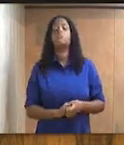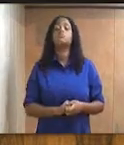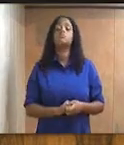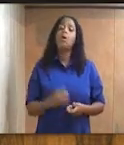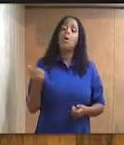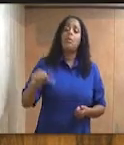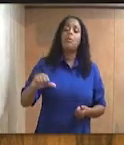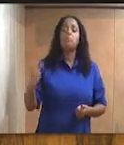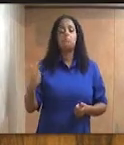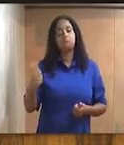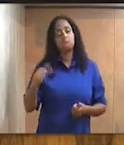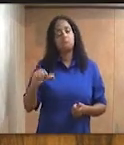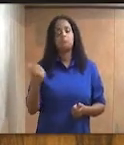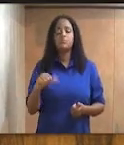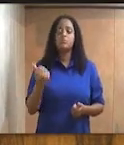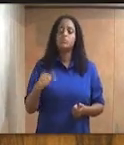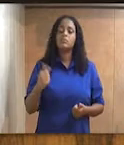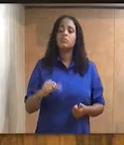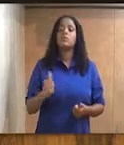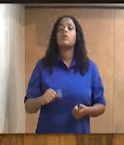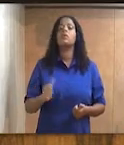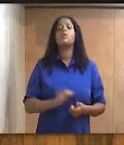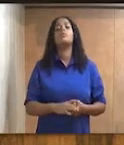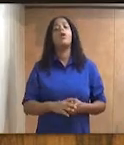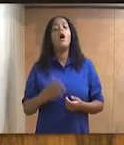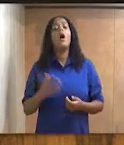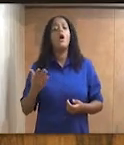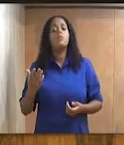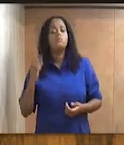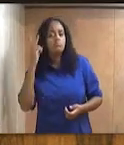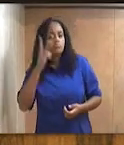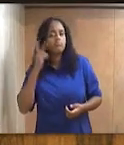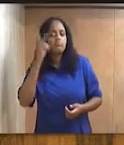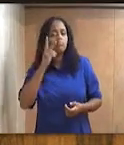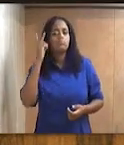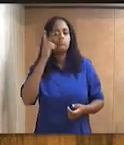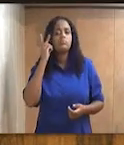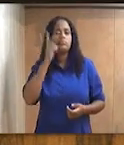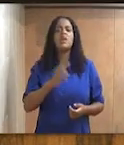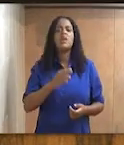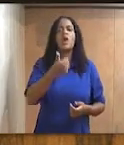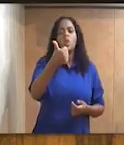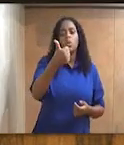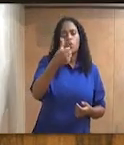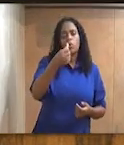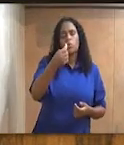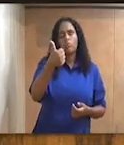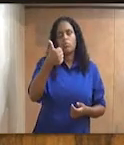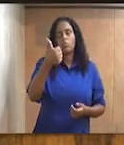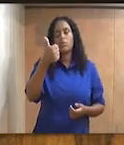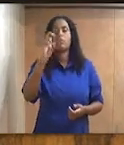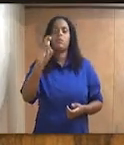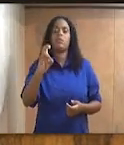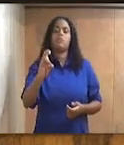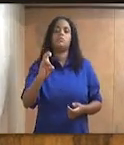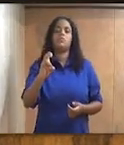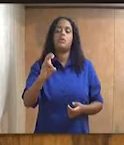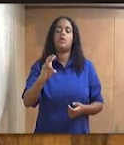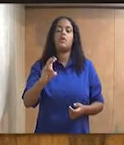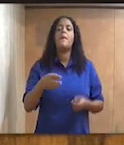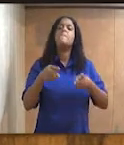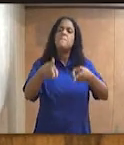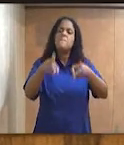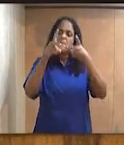avaliando, senhor presidente, nobres colegas vereadores, o orçamento de 2015, a gente